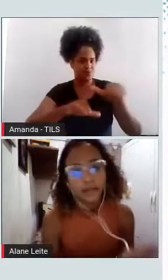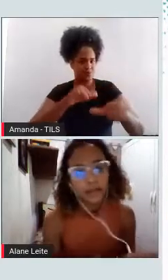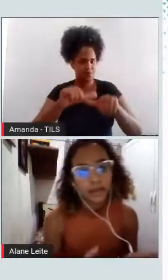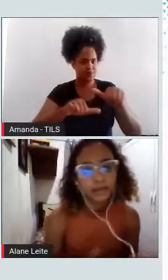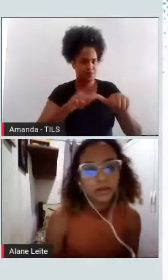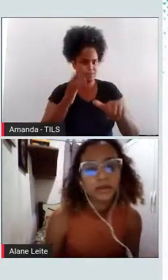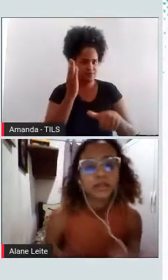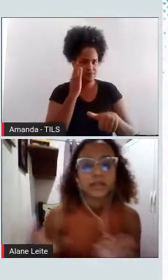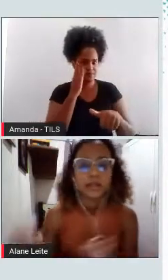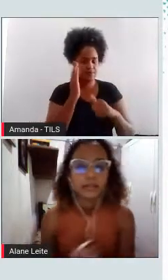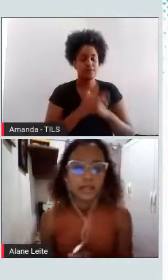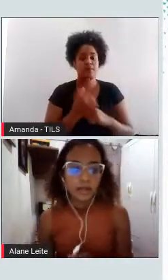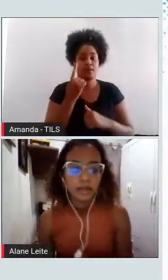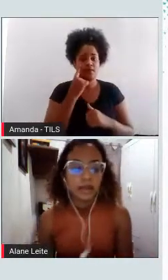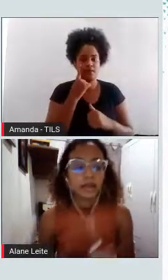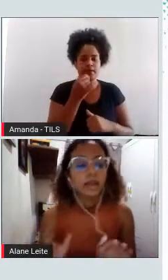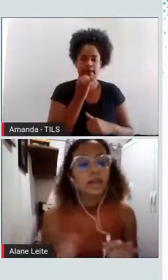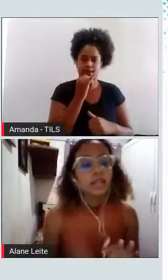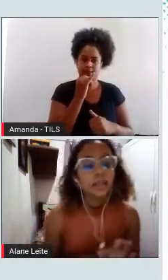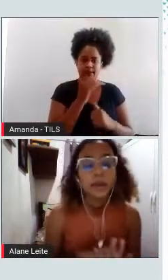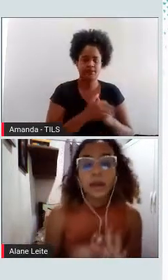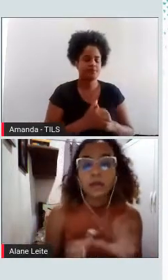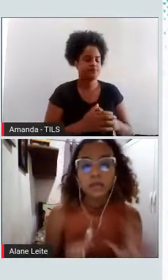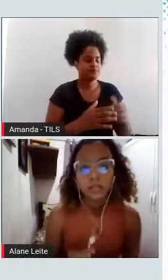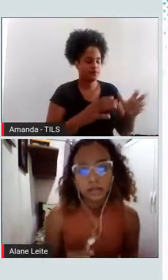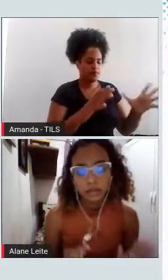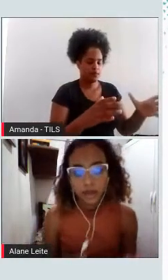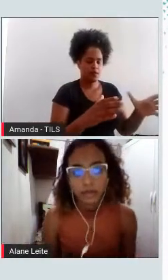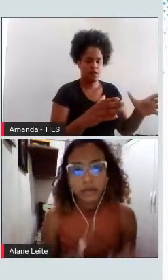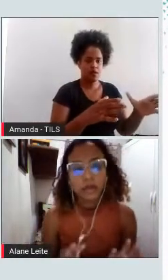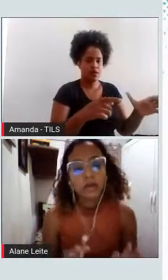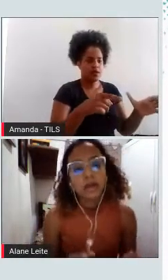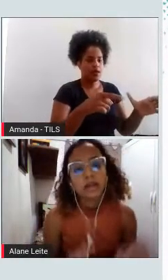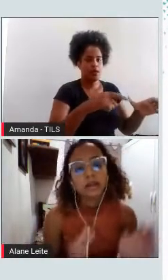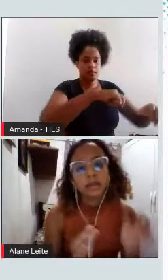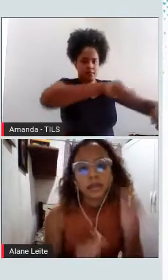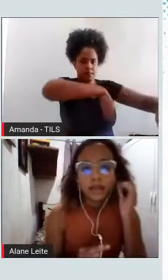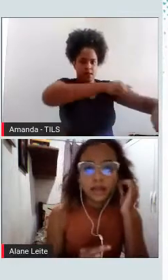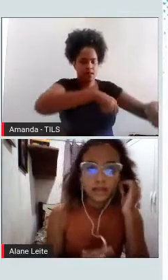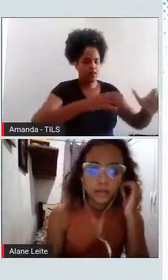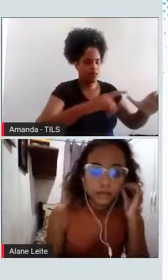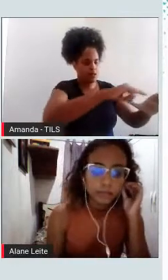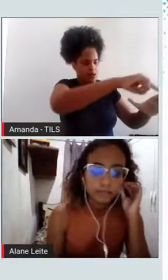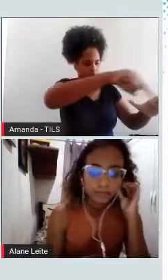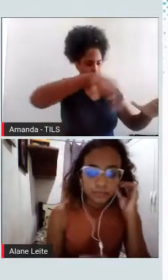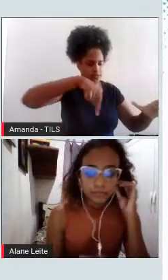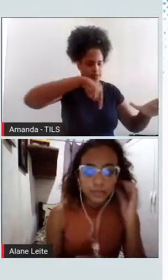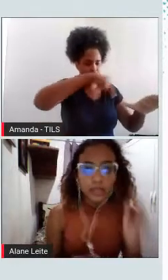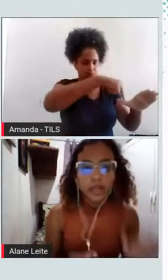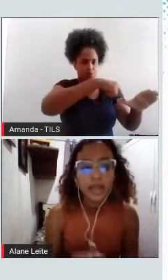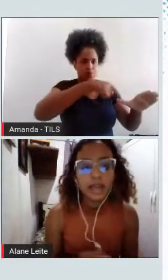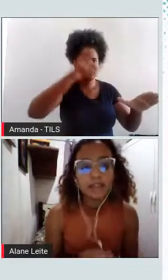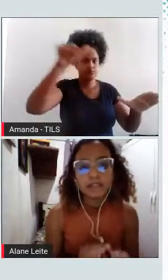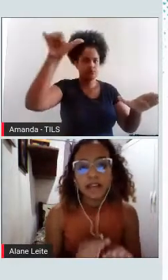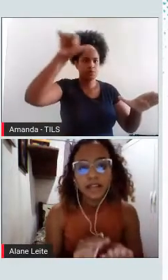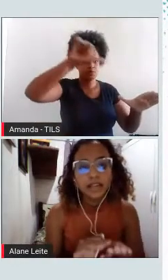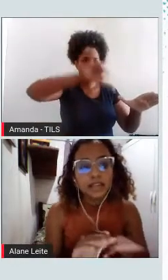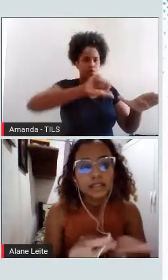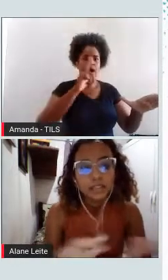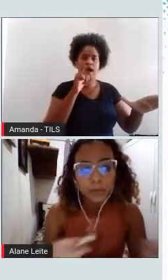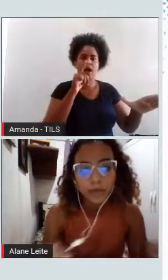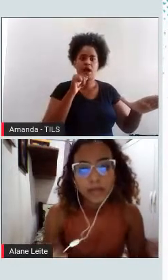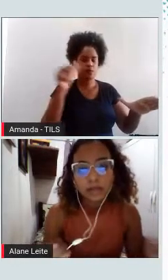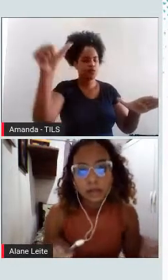uma panela redonda e uma travessa quadrada. Se eu pegar 1 litro de água e colocar na panela redonda, ela